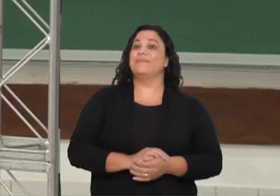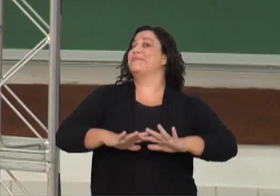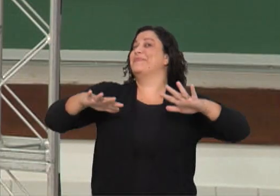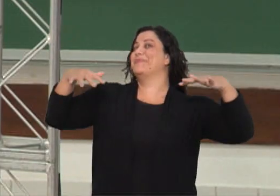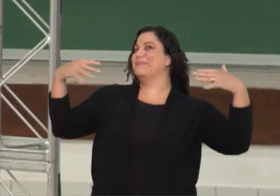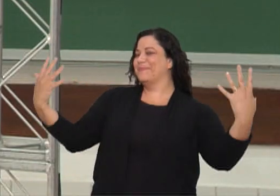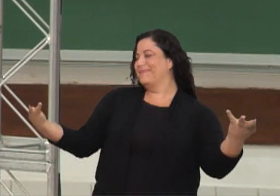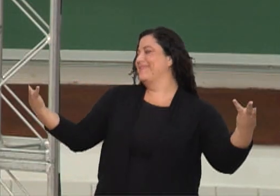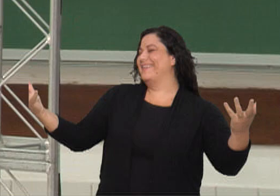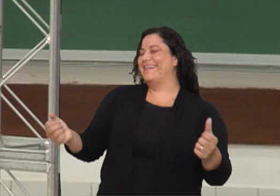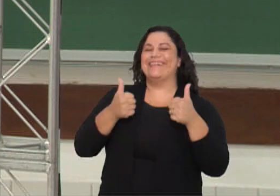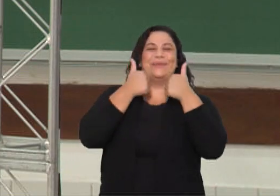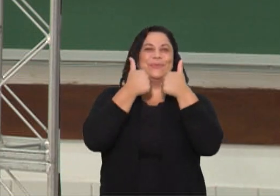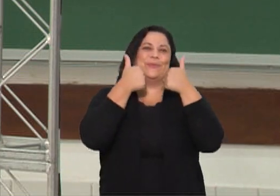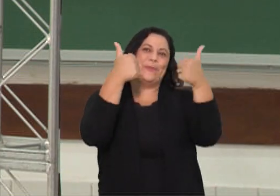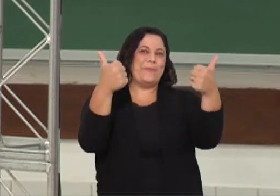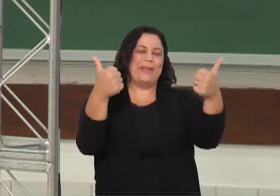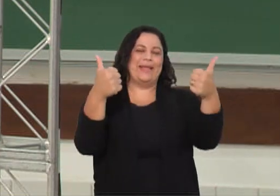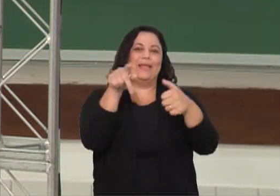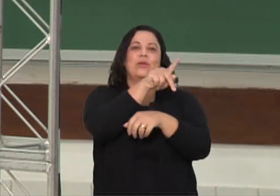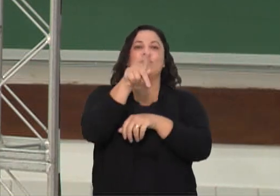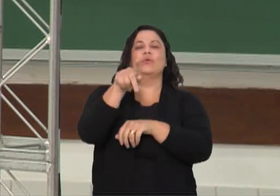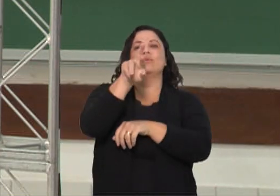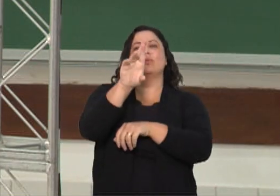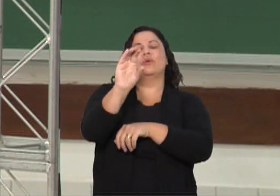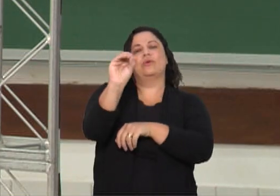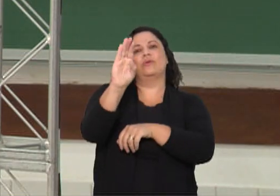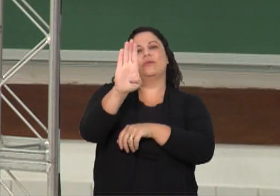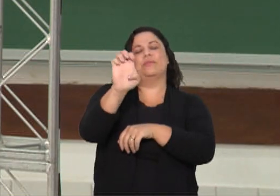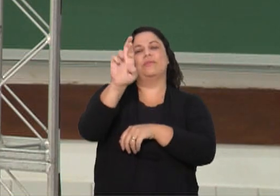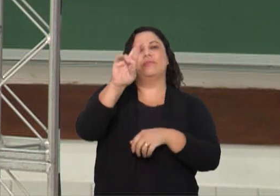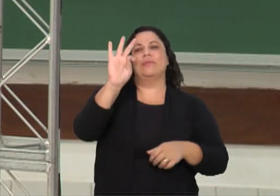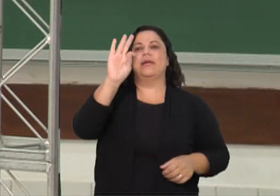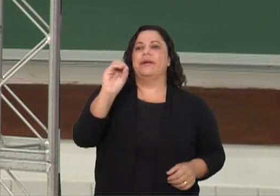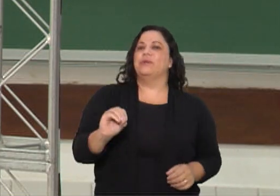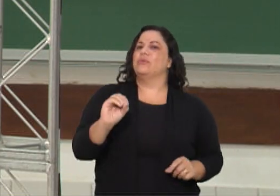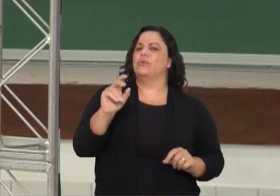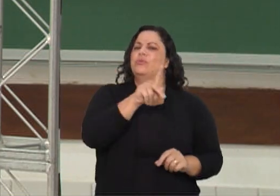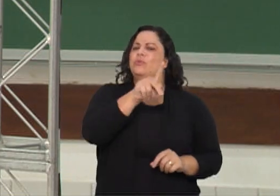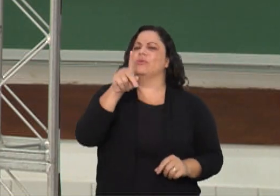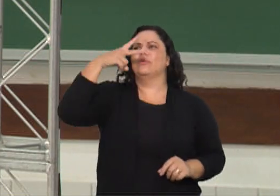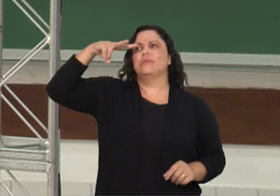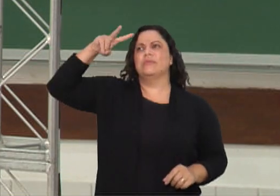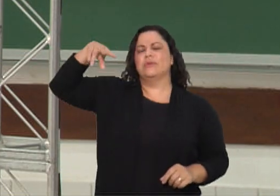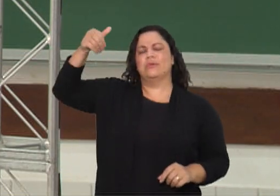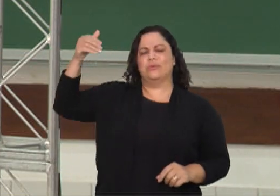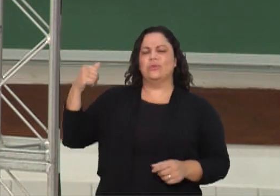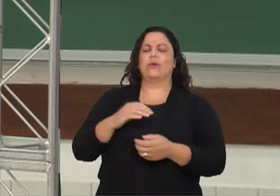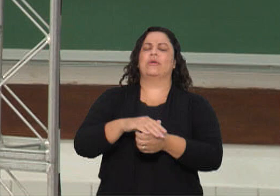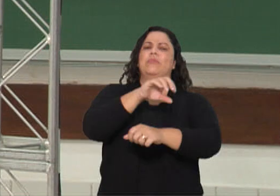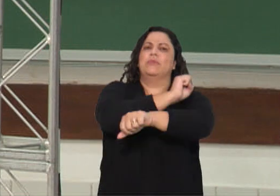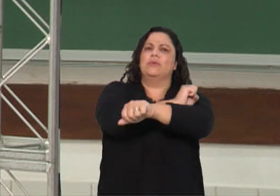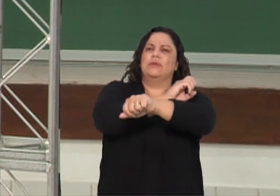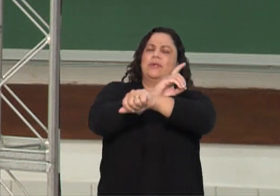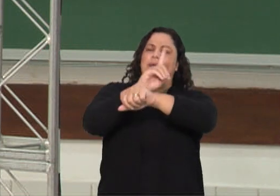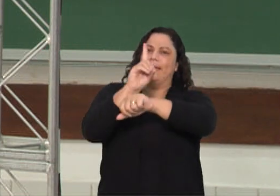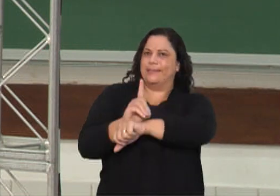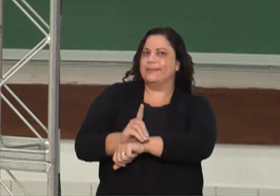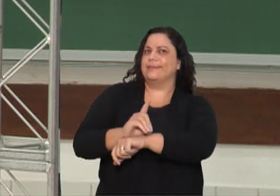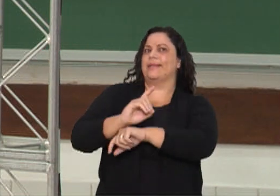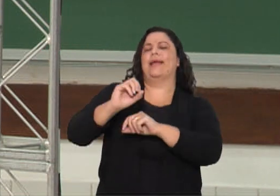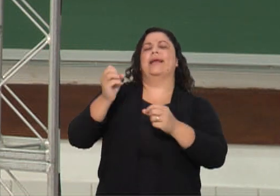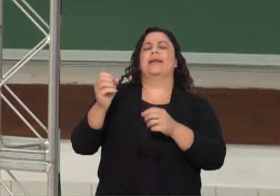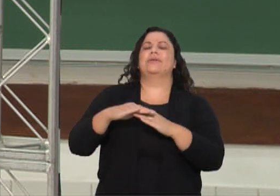Fala galera, tudo bem? Sou o professor Roberto Falcione, professor de História, em nome da Secretaria da Educação do Paraná. Sejam